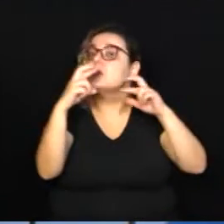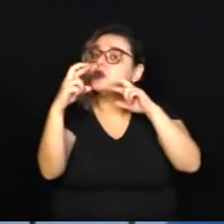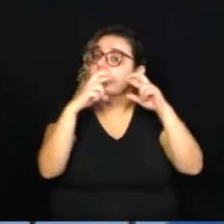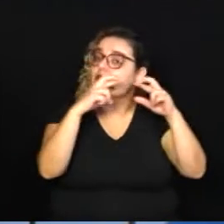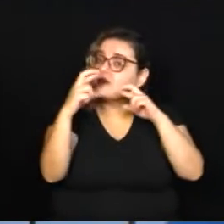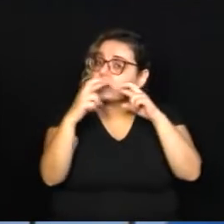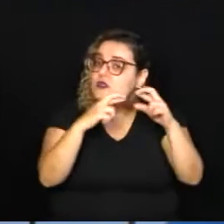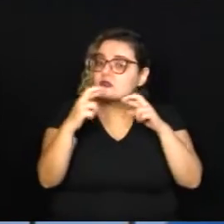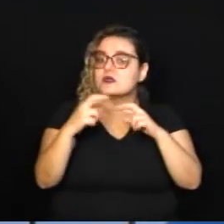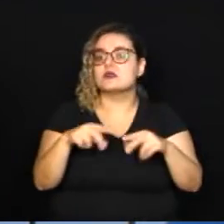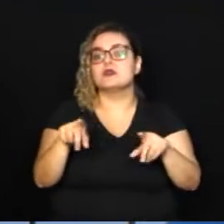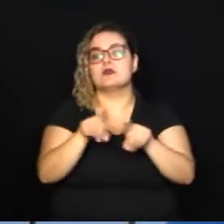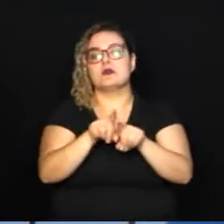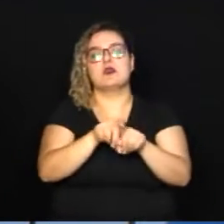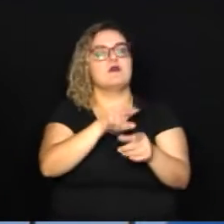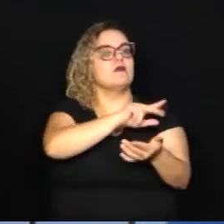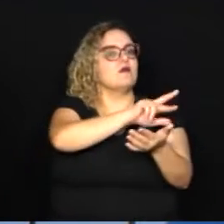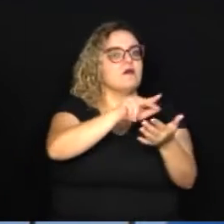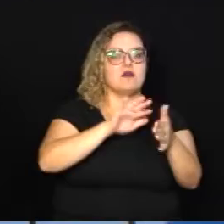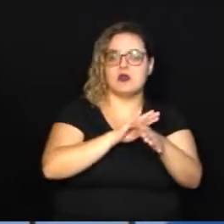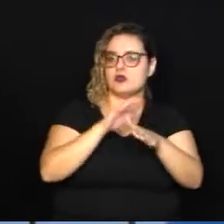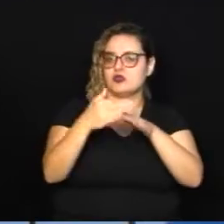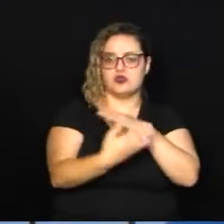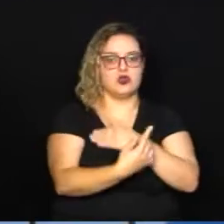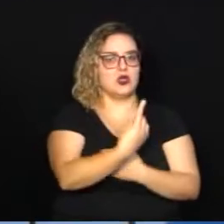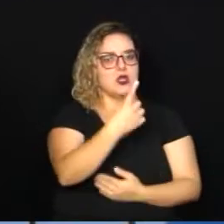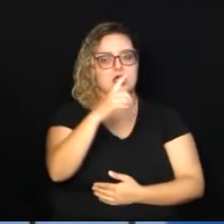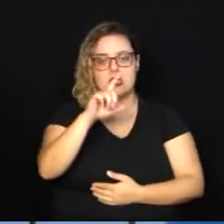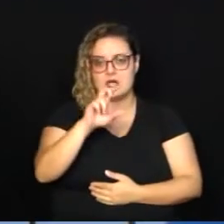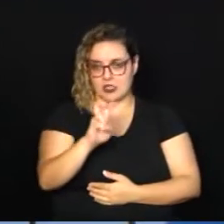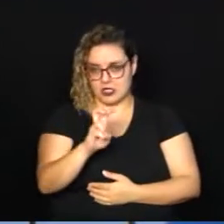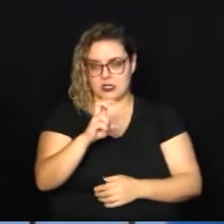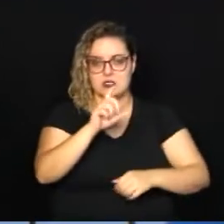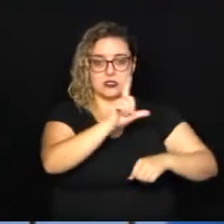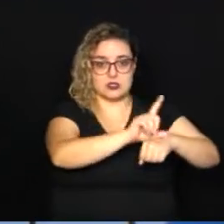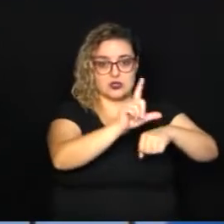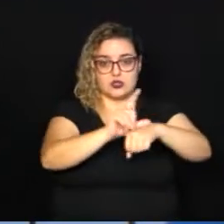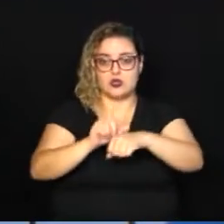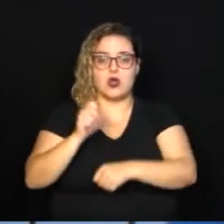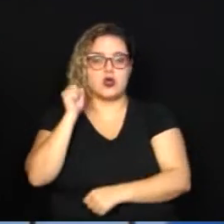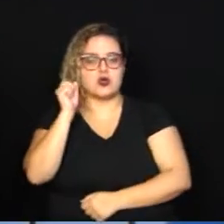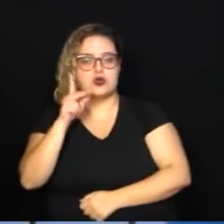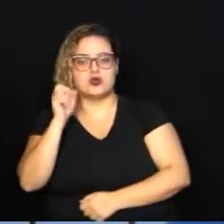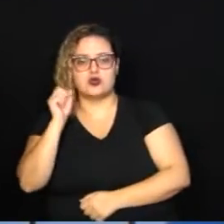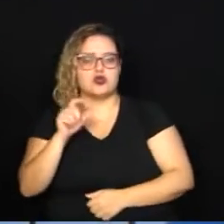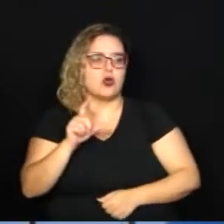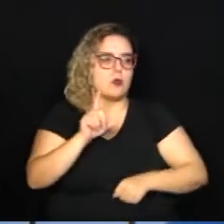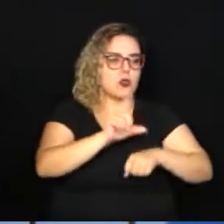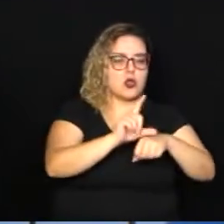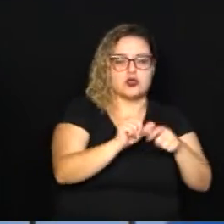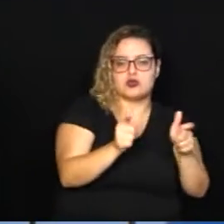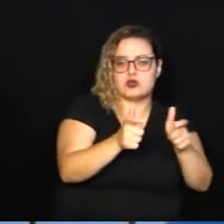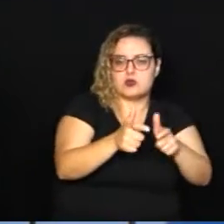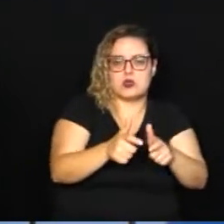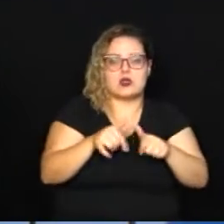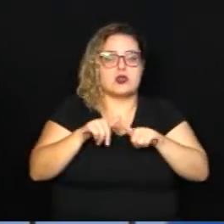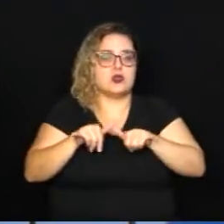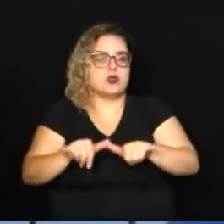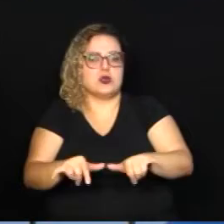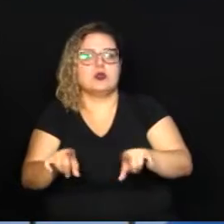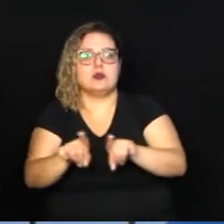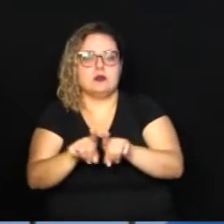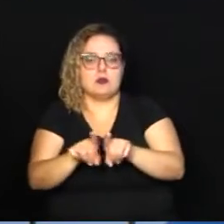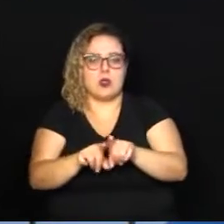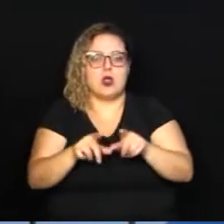fiscalização, inclusive em vários bairros, 15 comércios da região, como shopping, mercearias, supermercados e